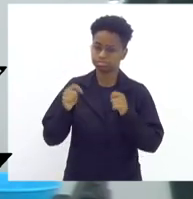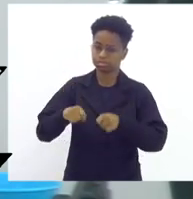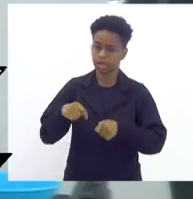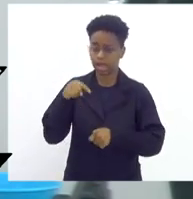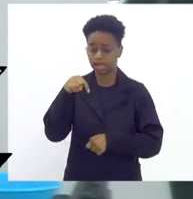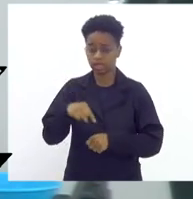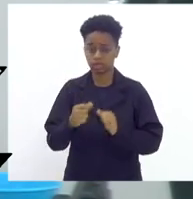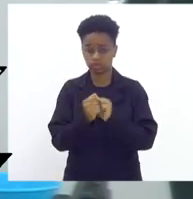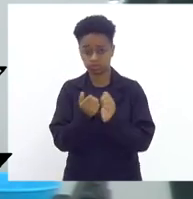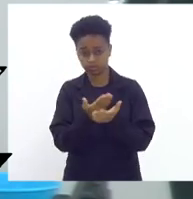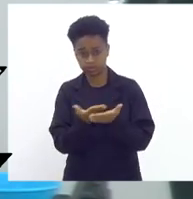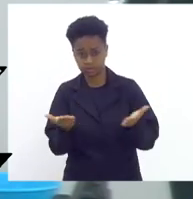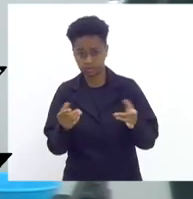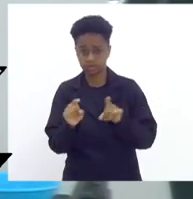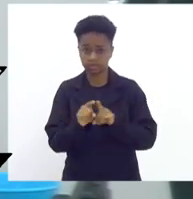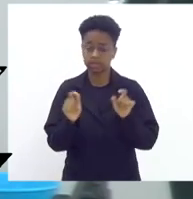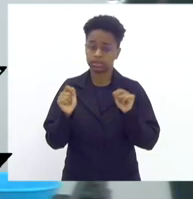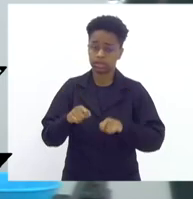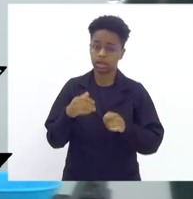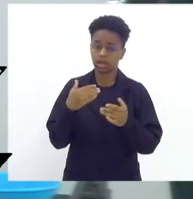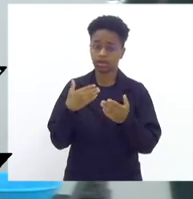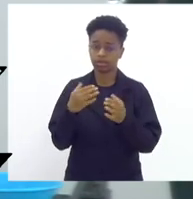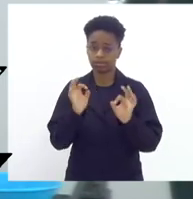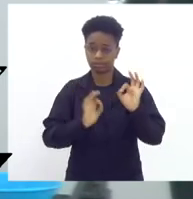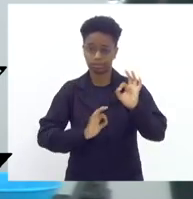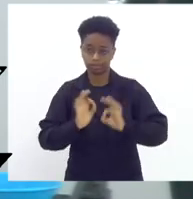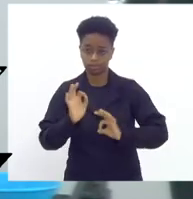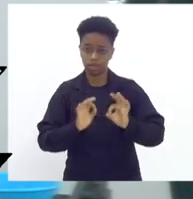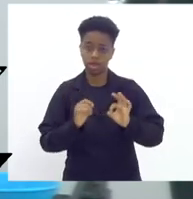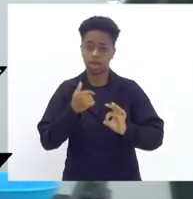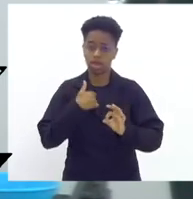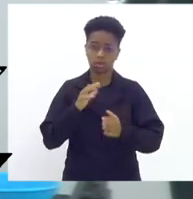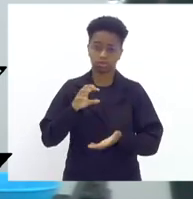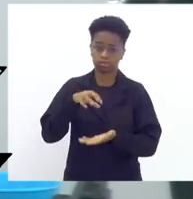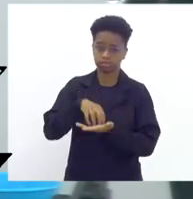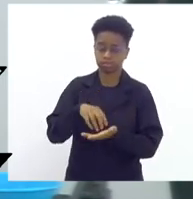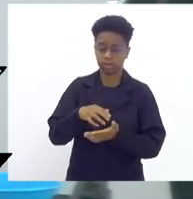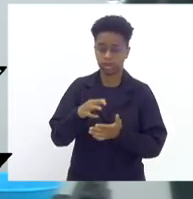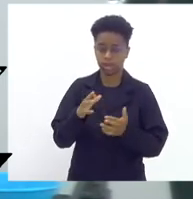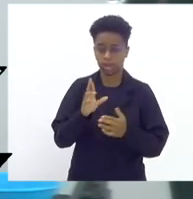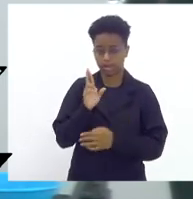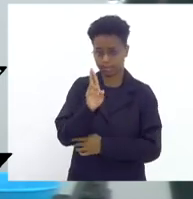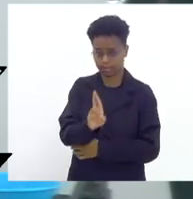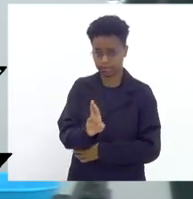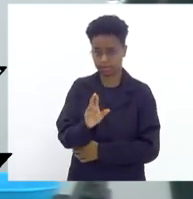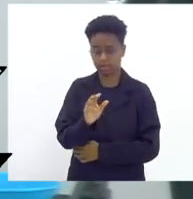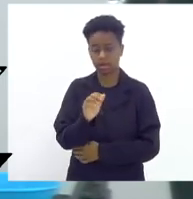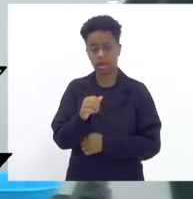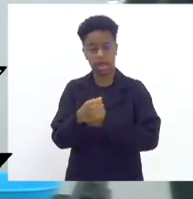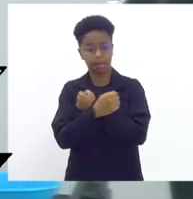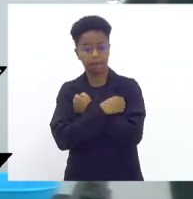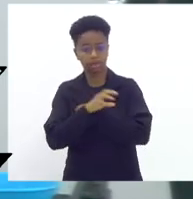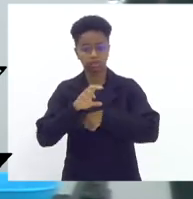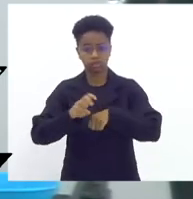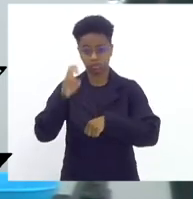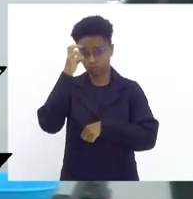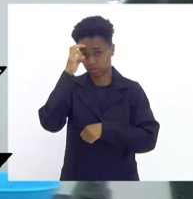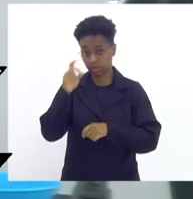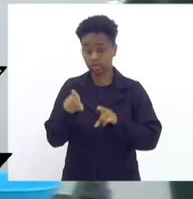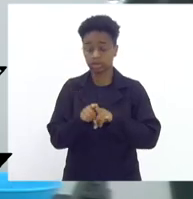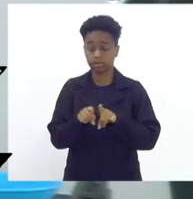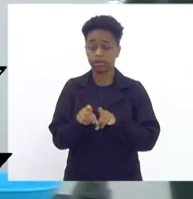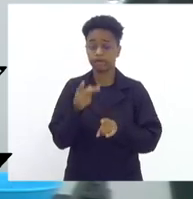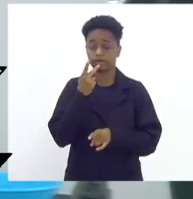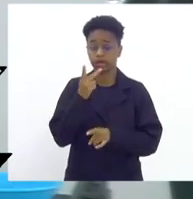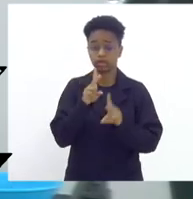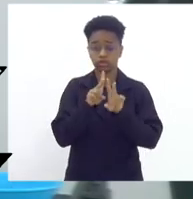e poder falar um pouquinho da organização que representa o abraço cultural e falar sobre E